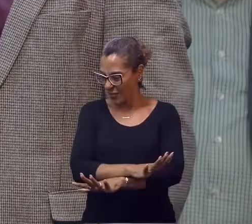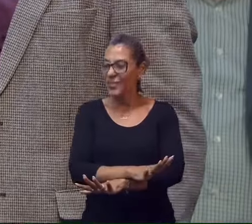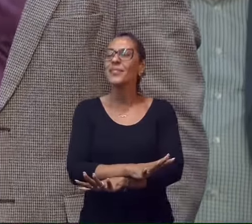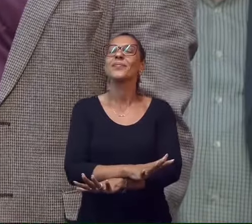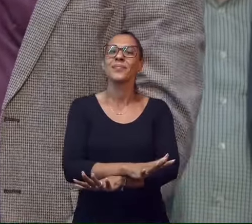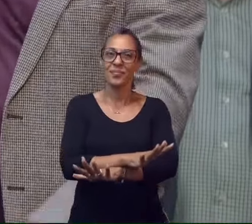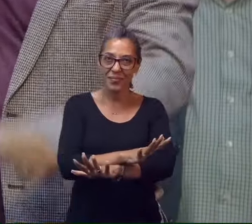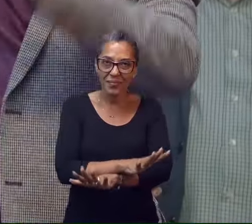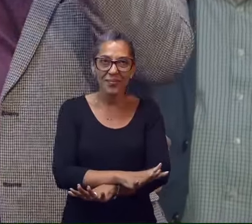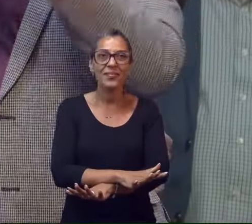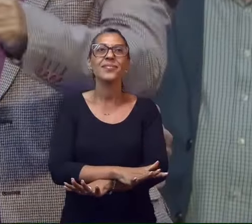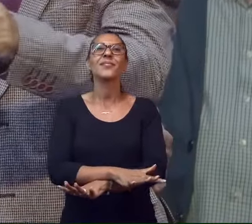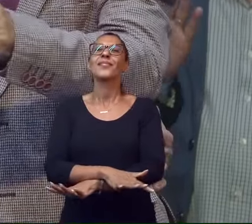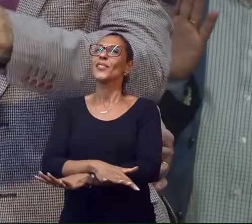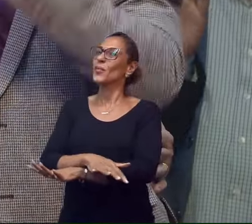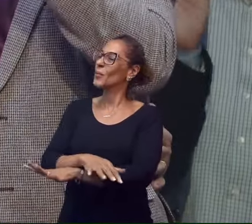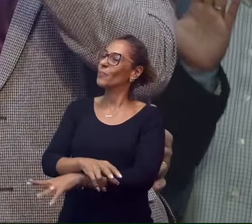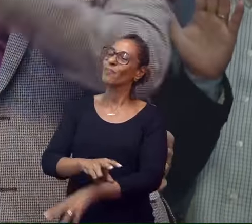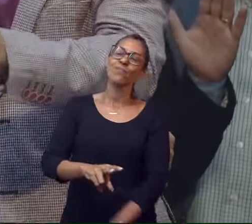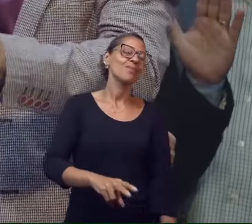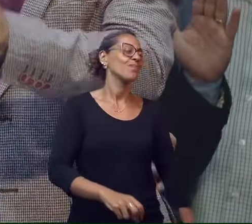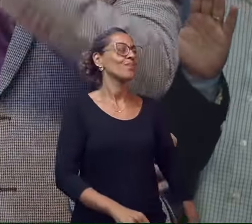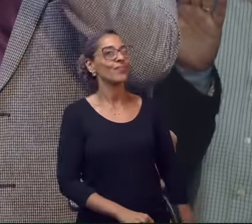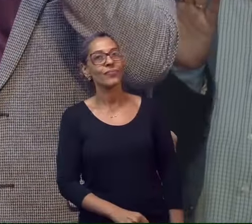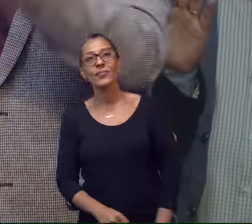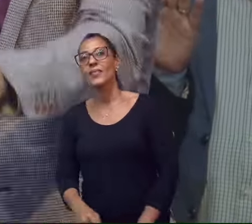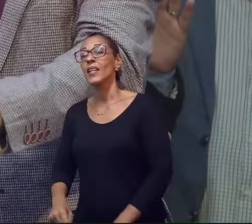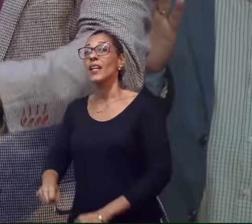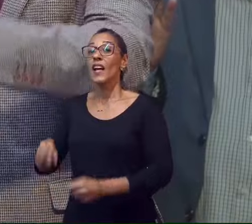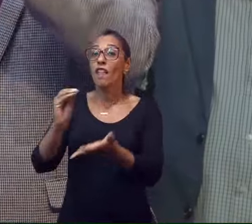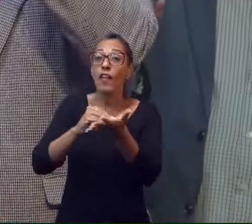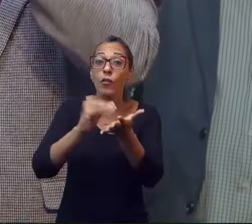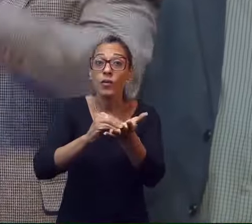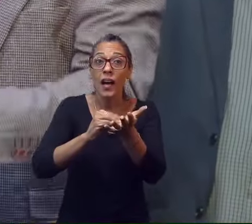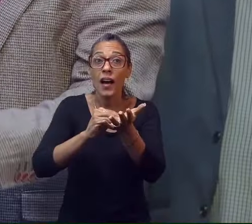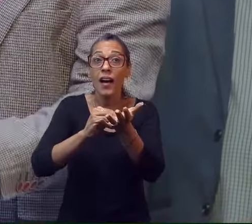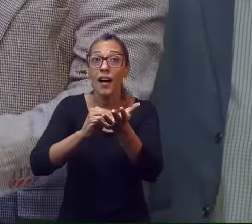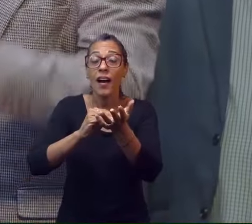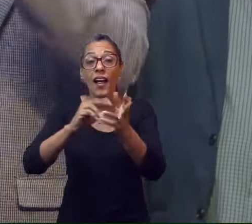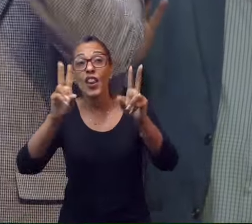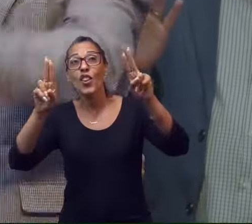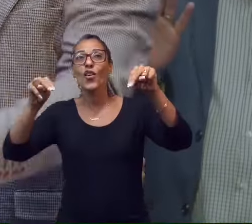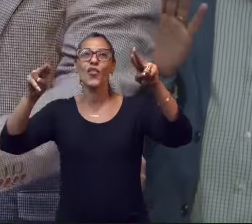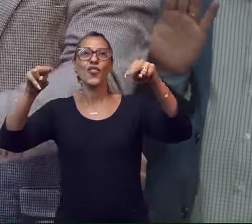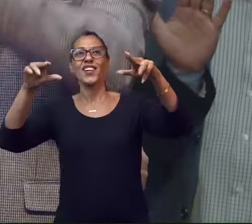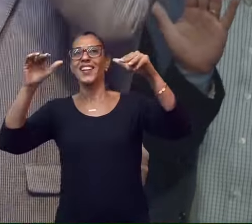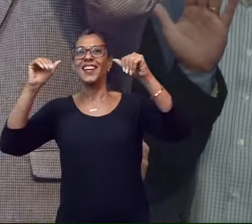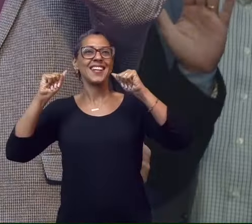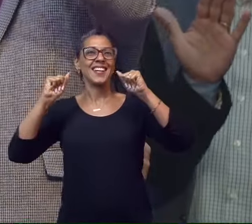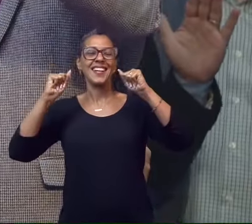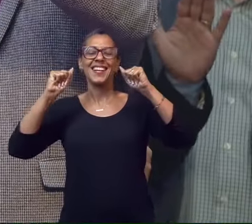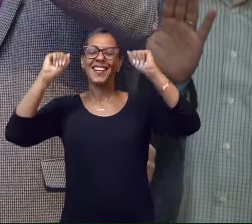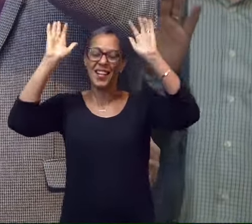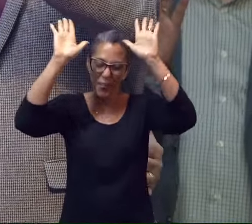Cruz das águas nunca falta